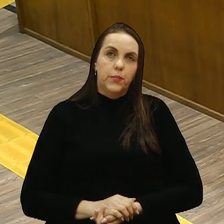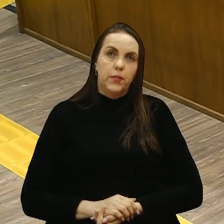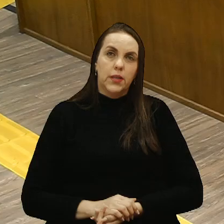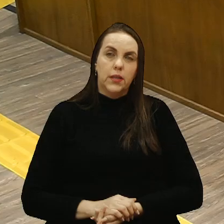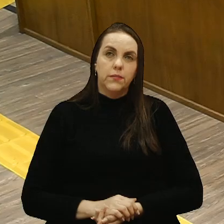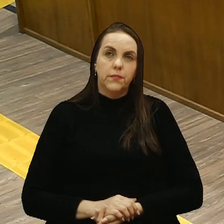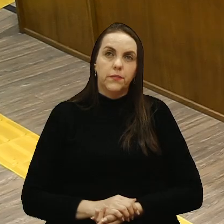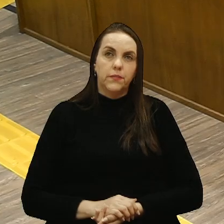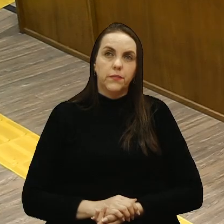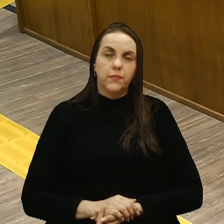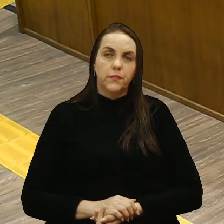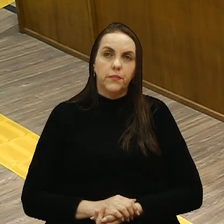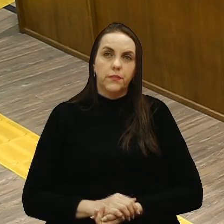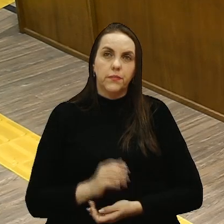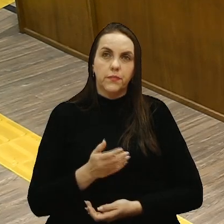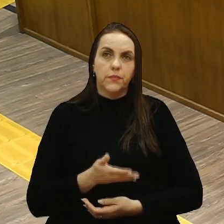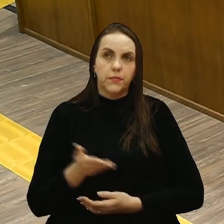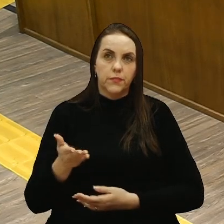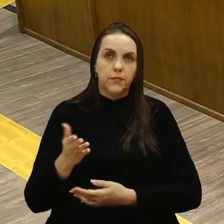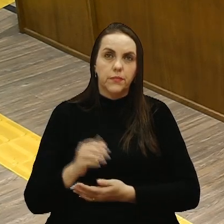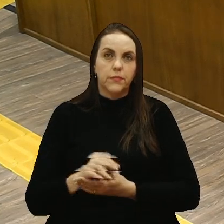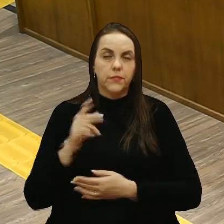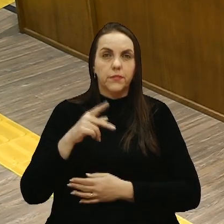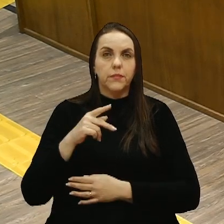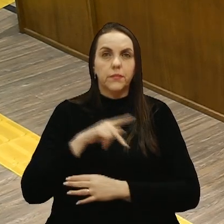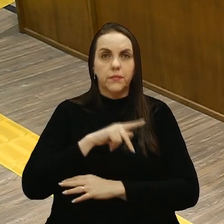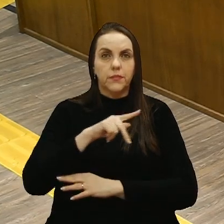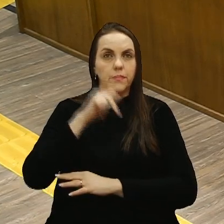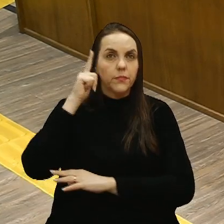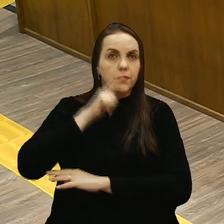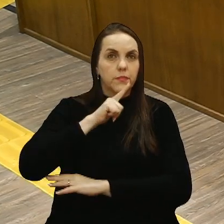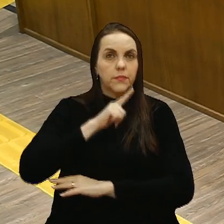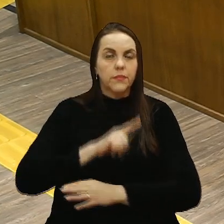Com a palavra, vereador presidente Lucas Carenhato.